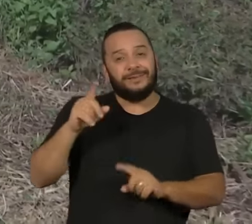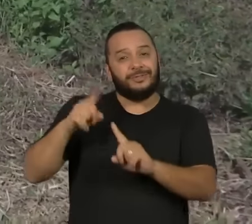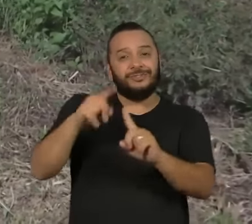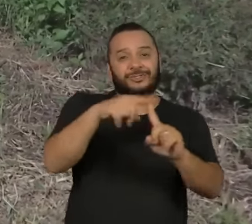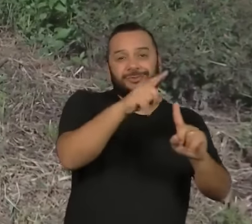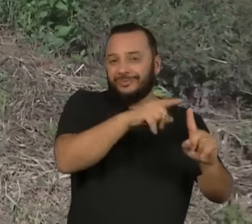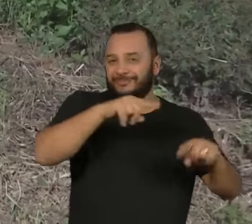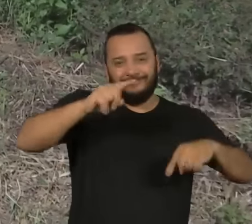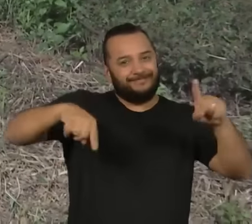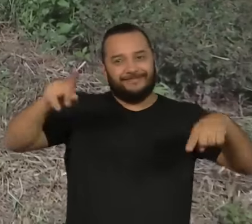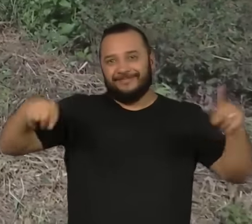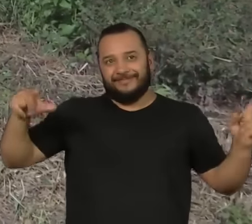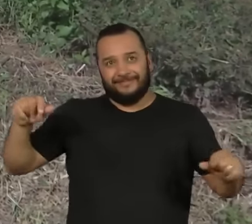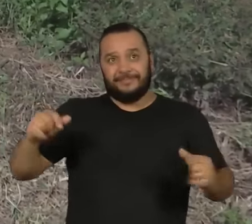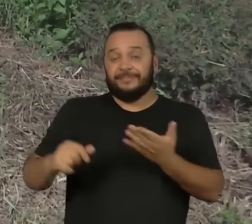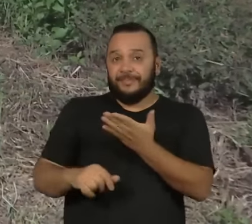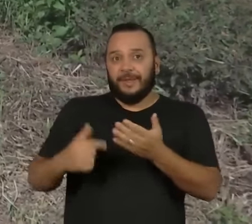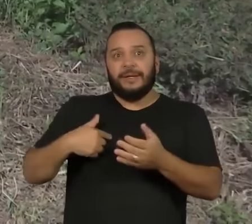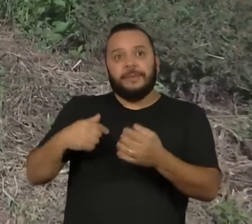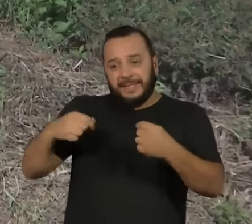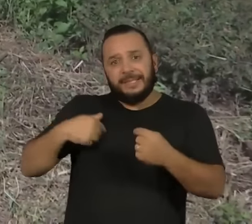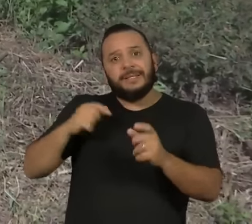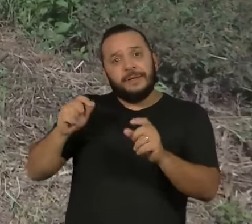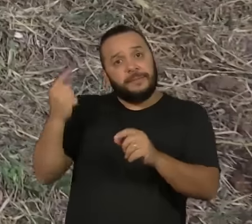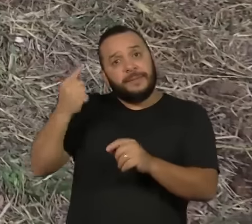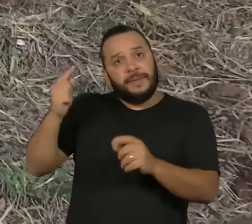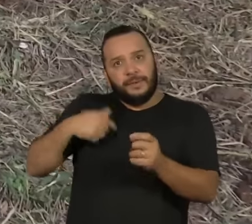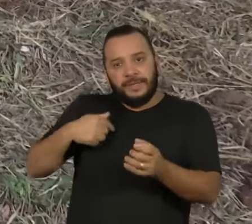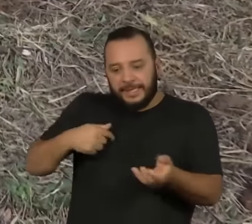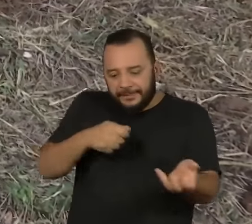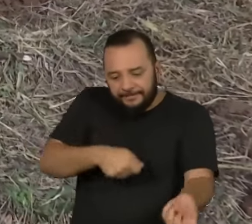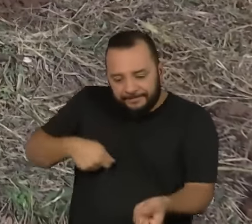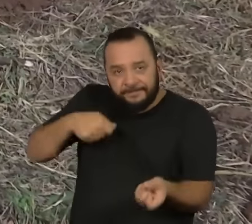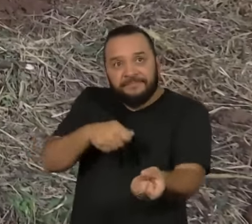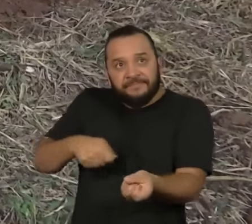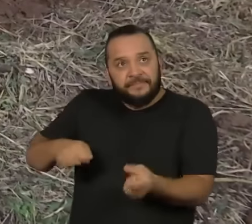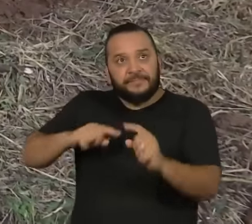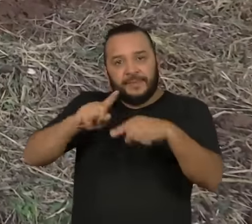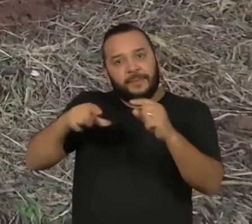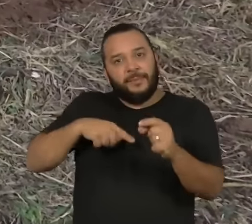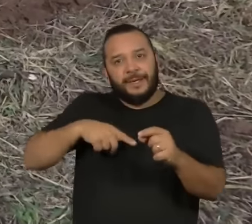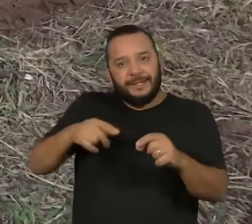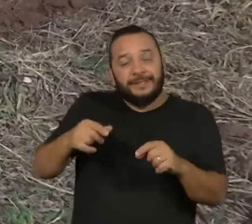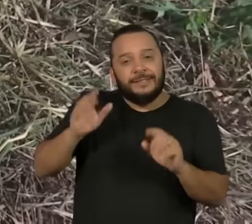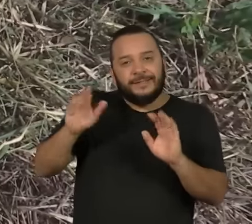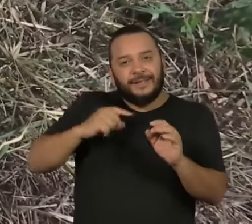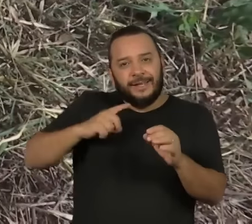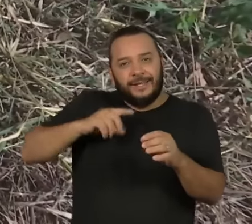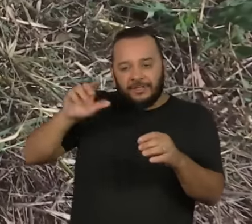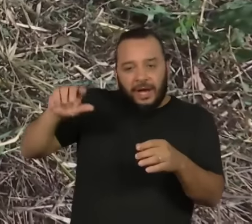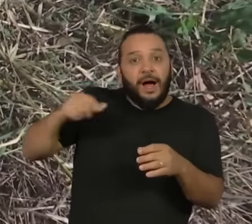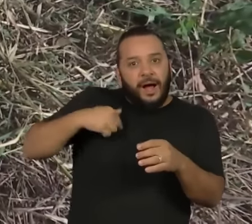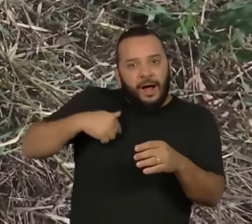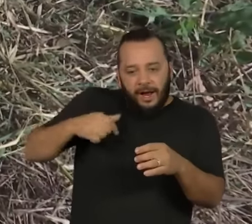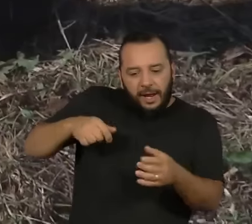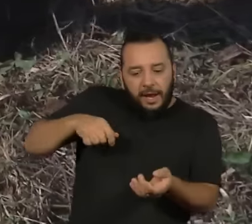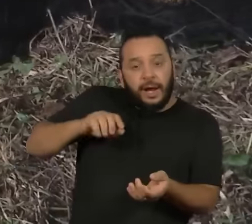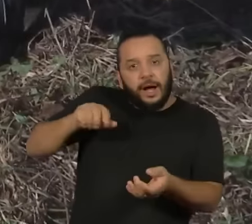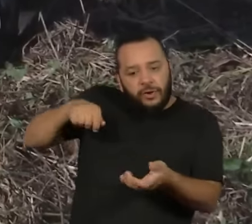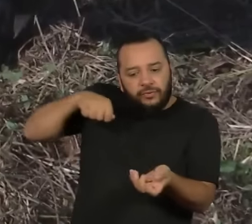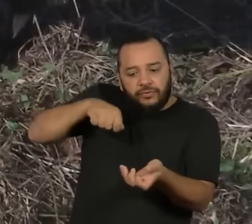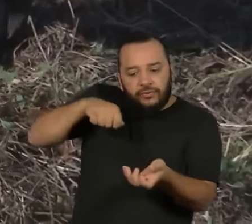o processo começa com a remoção do capim do solo. As mudas recebem adubo e hidrogel para garantir umidade.